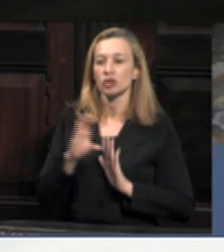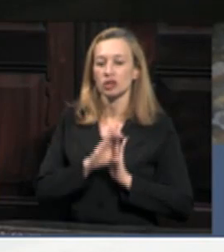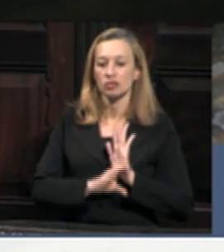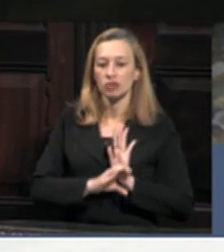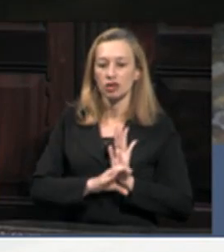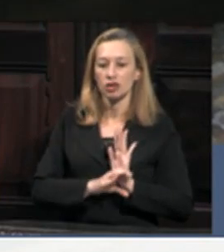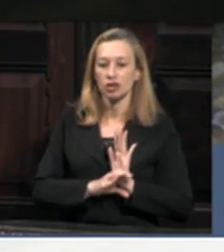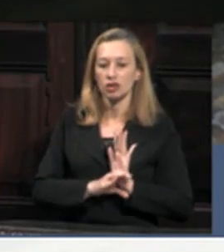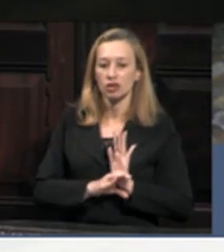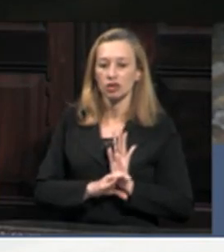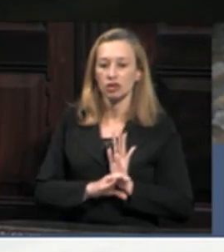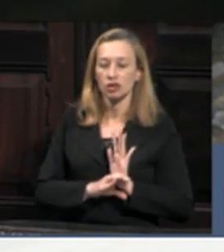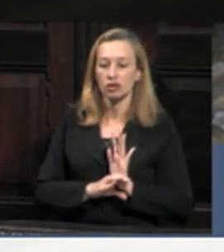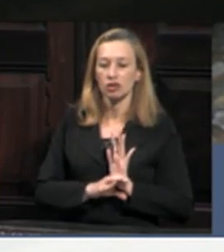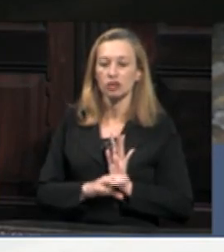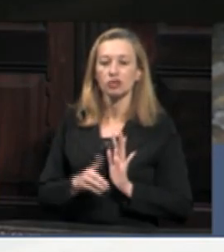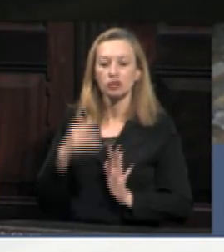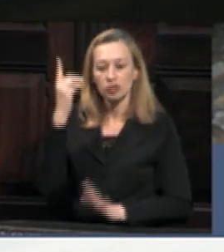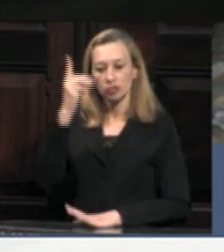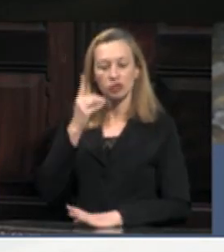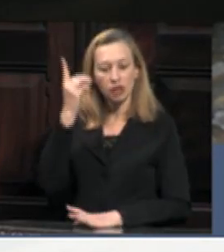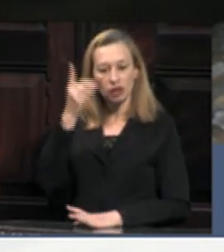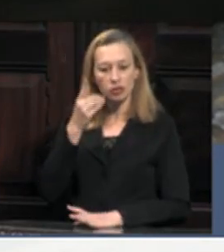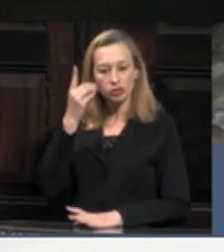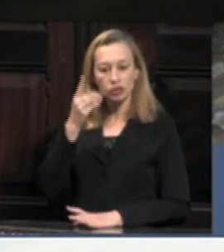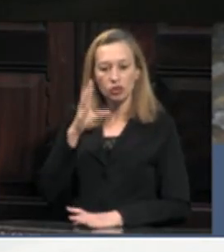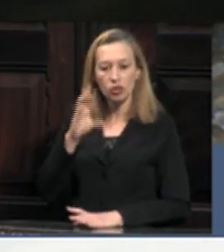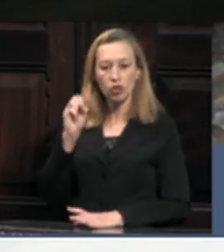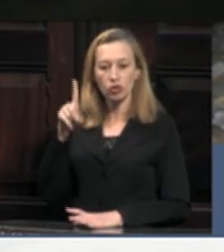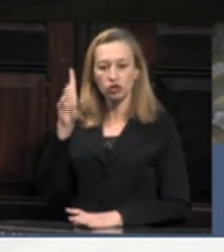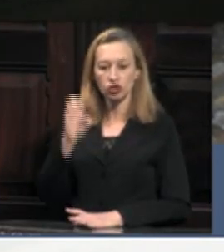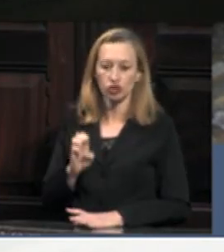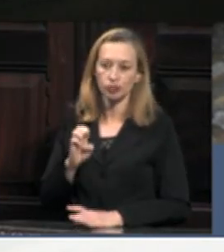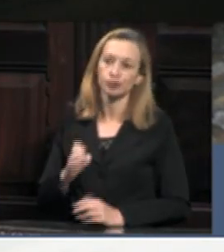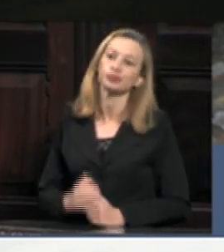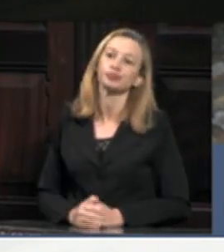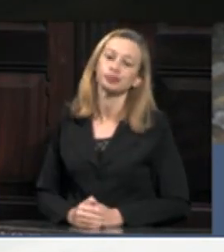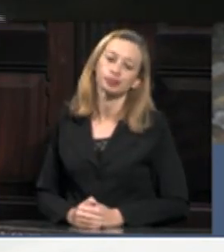de autoria do deputado Conte Bittencourt.